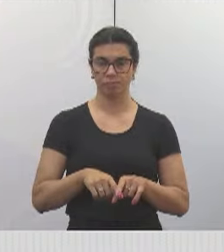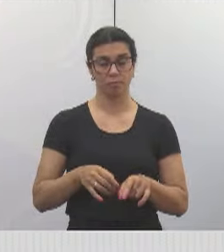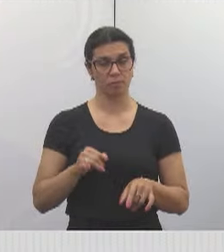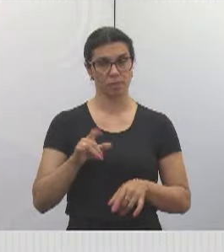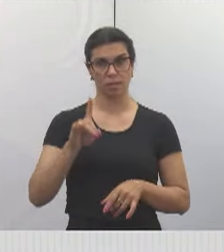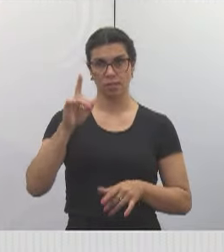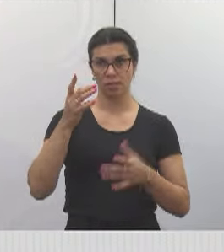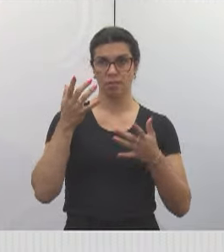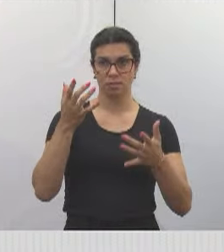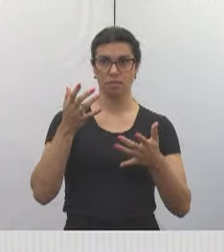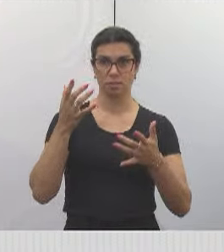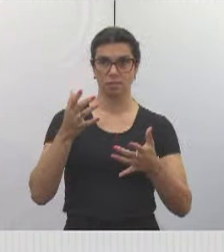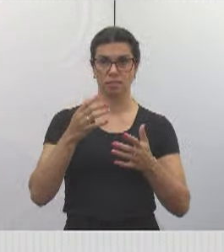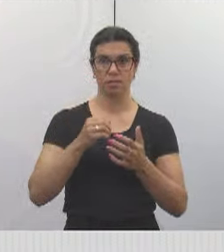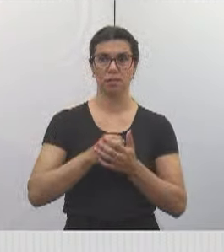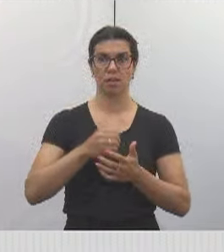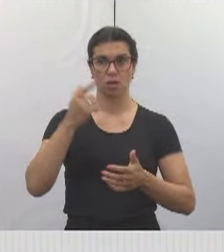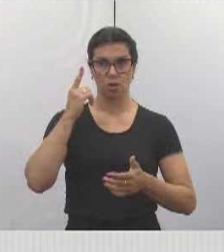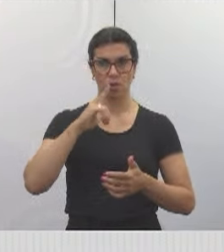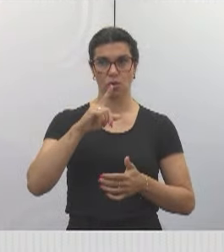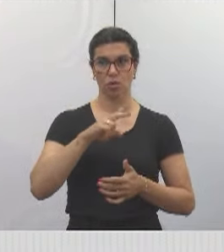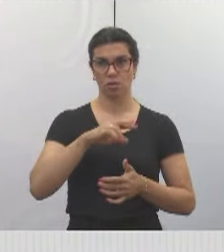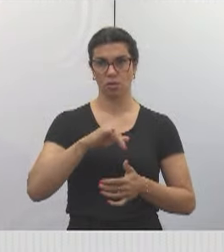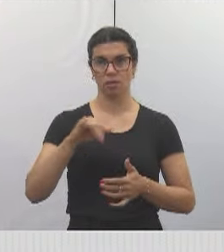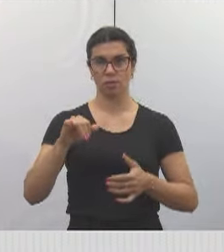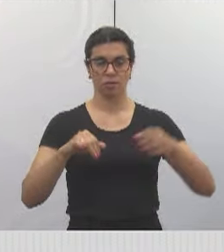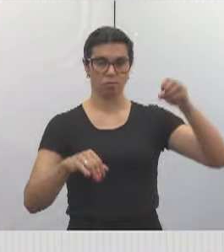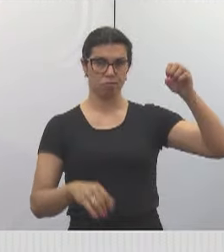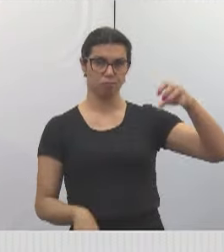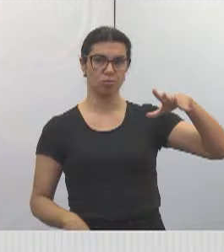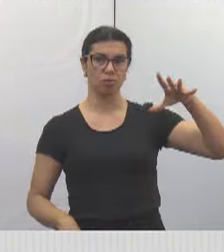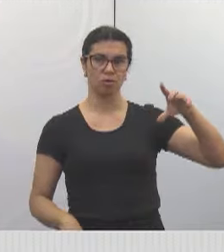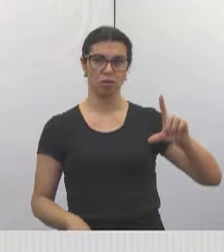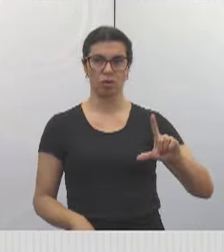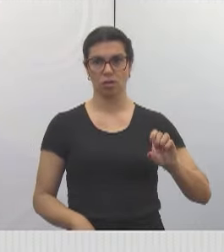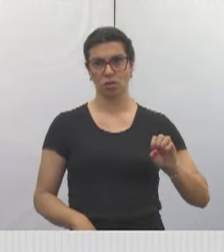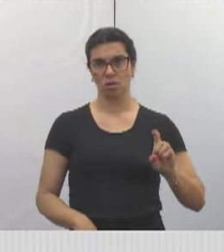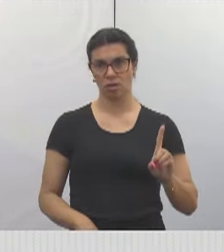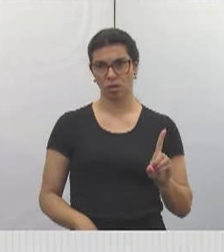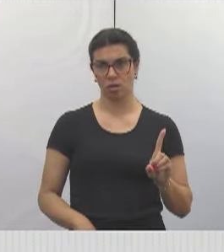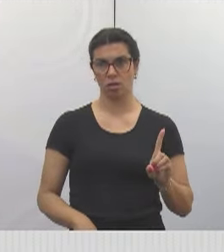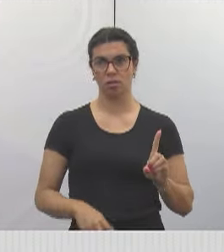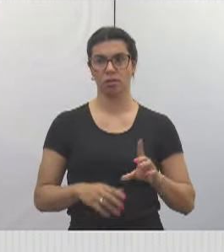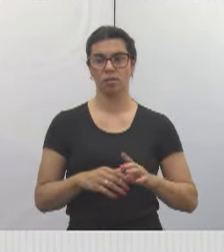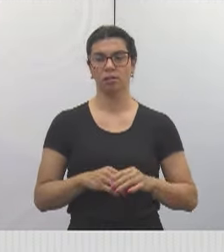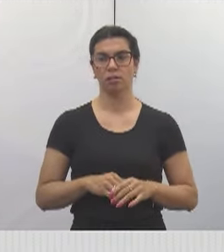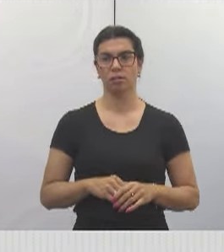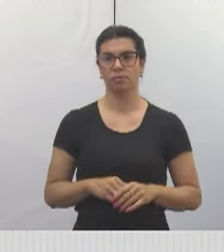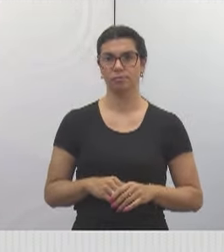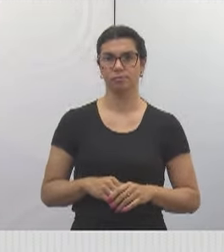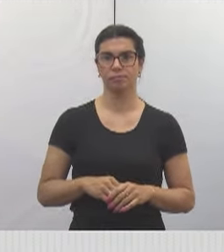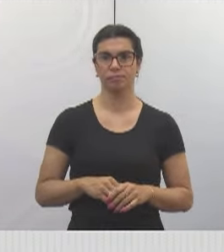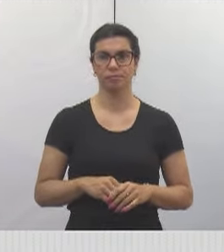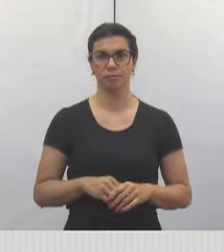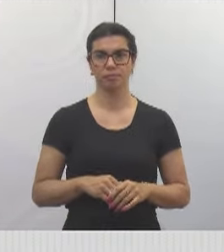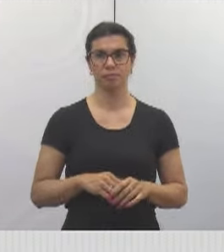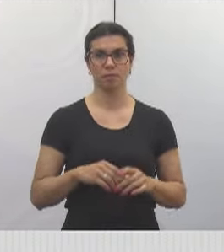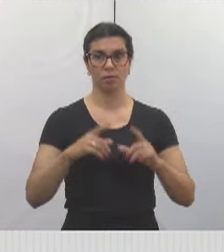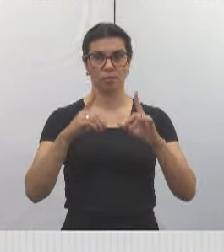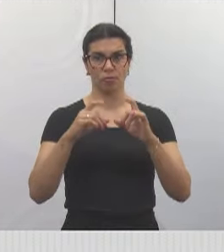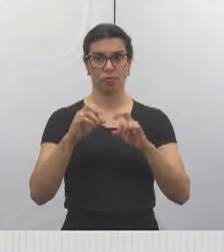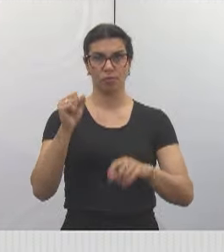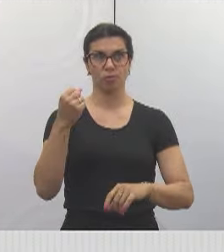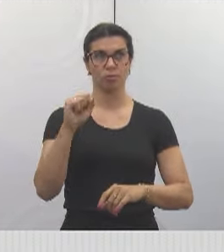quiser, o FUAD vai mandar colocar essa iluminação aí, FUAD. Estamos juntos aí. A foto 8.